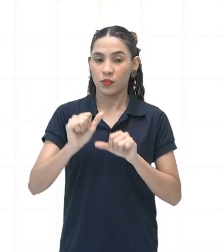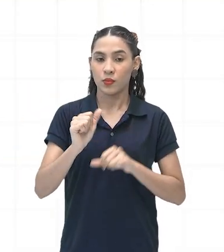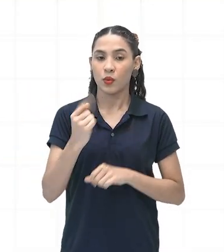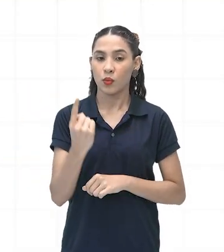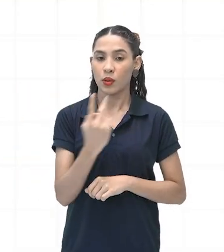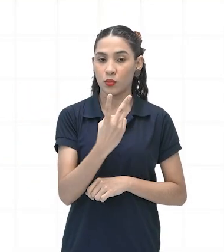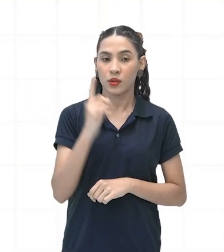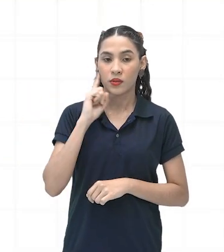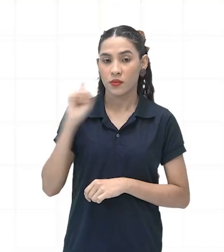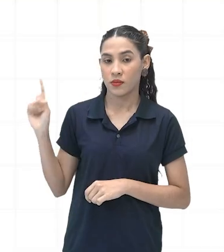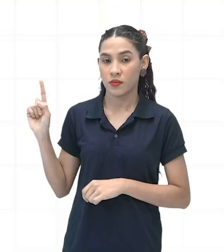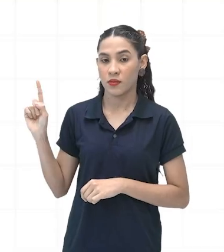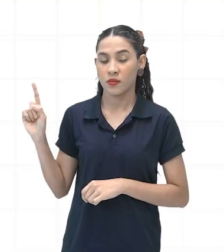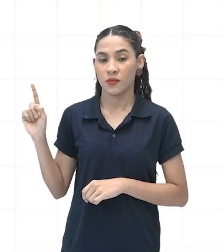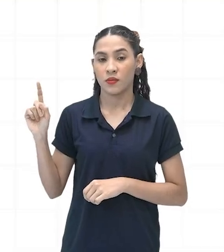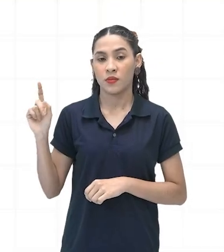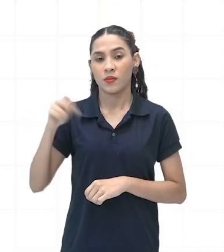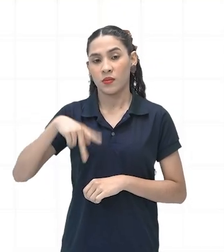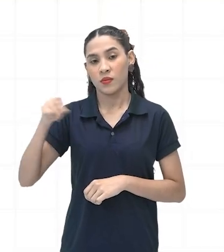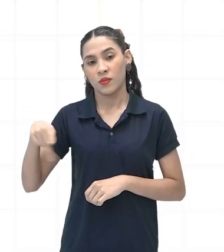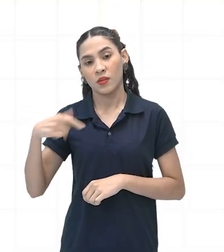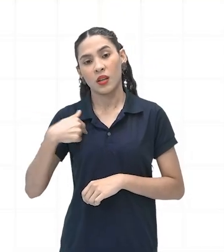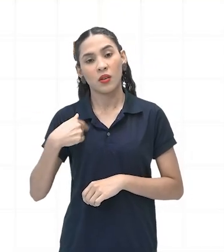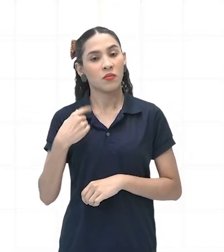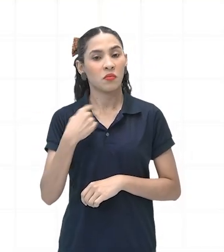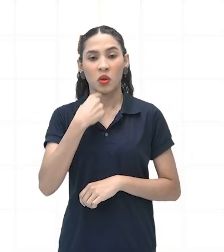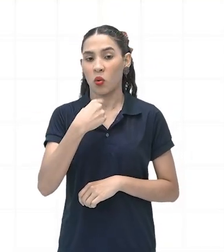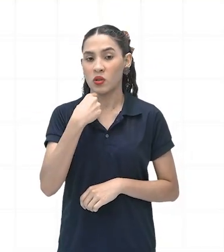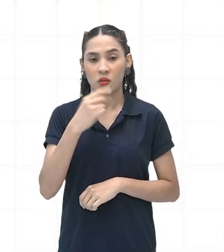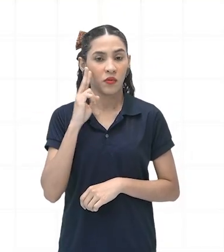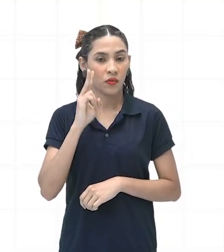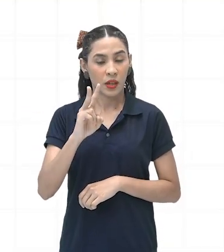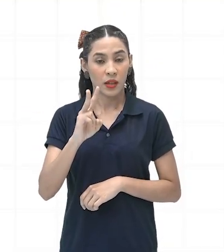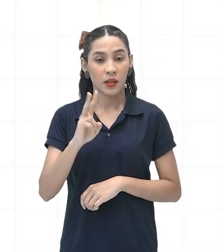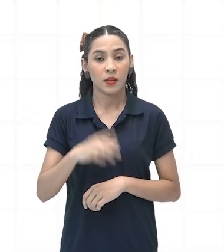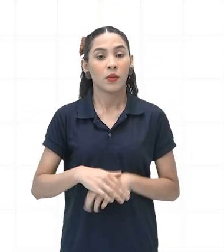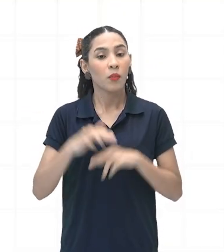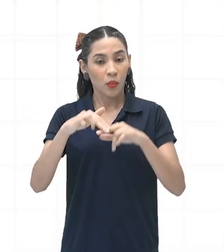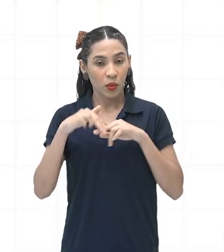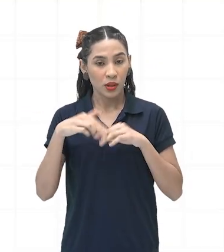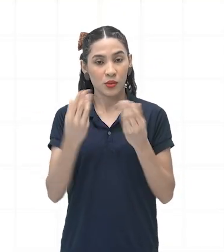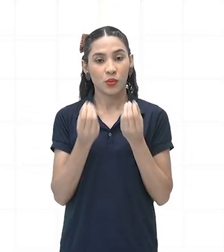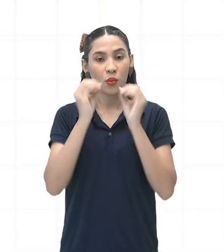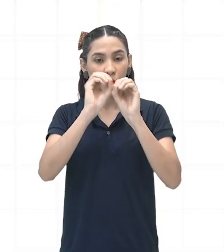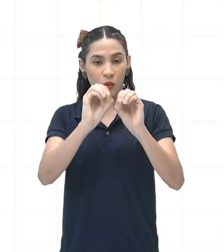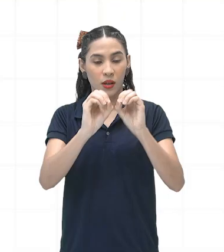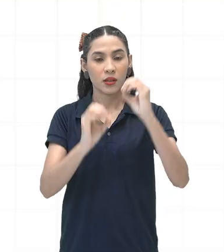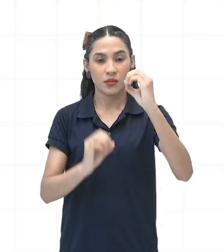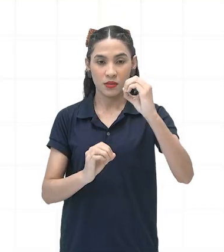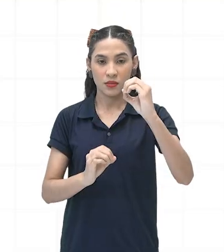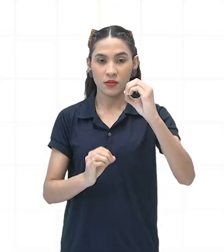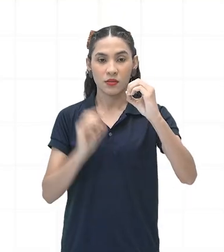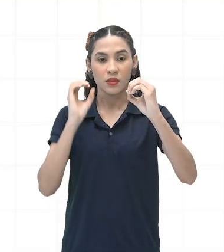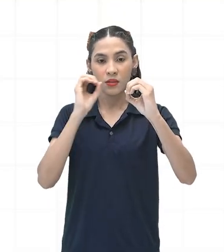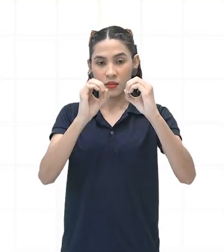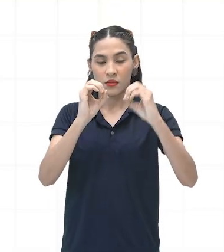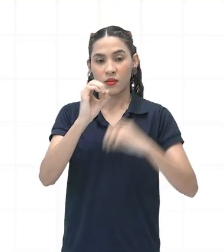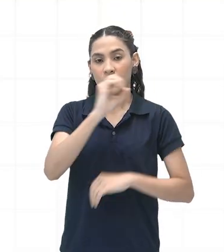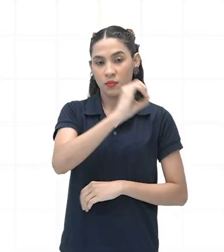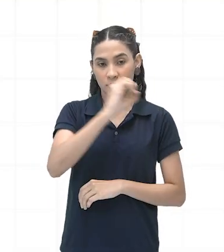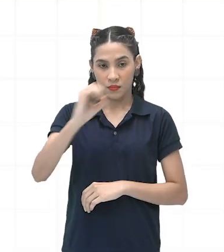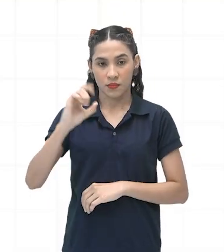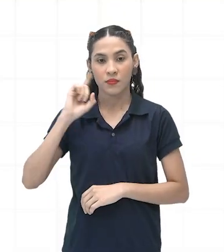1, 2. Professor, eu não estou vendo, esse número não existe. Então, por isso, você completa